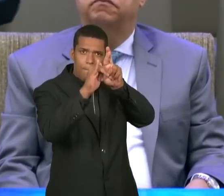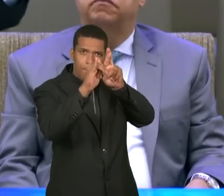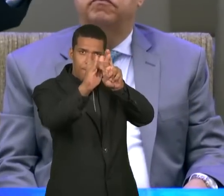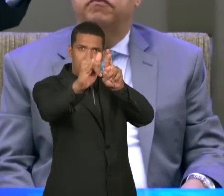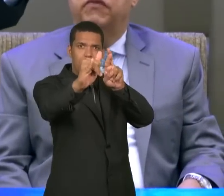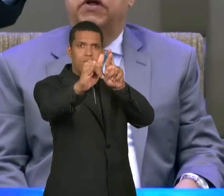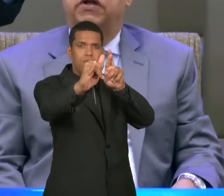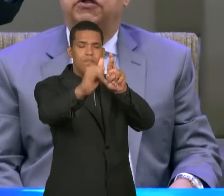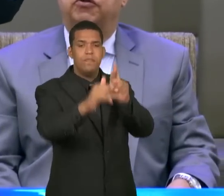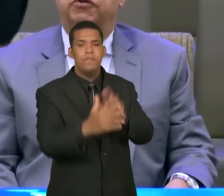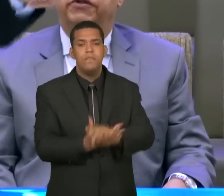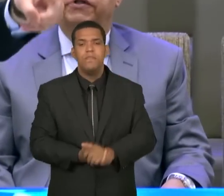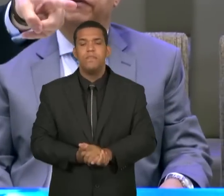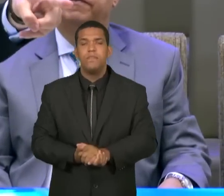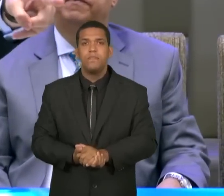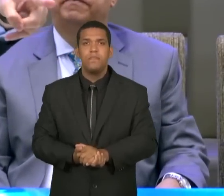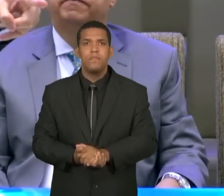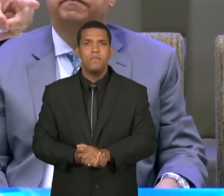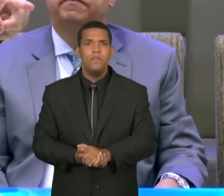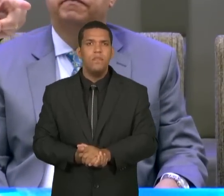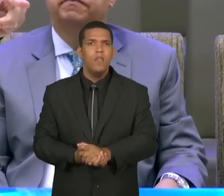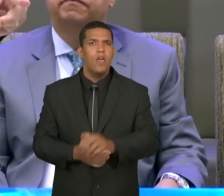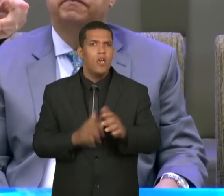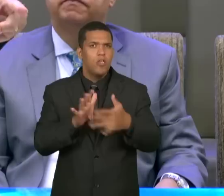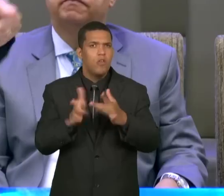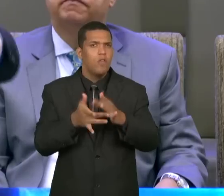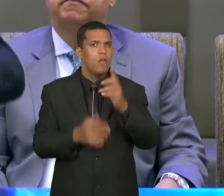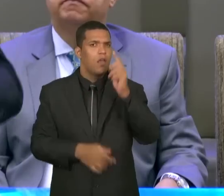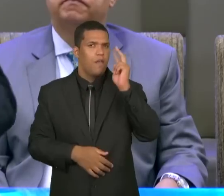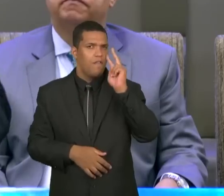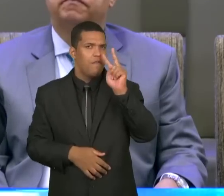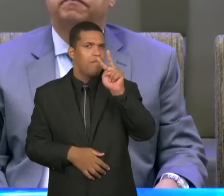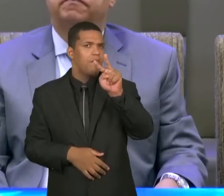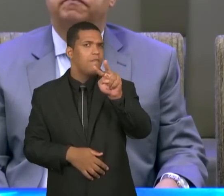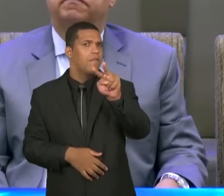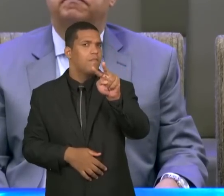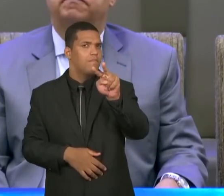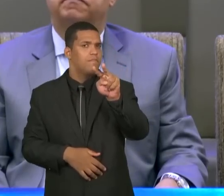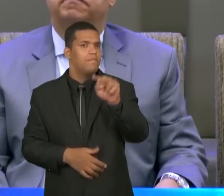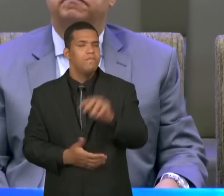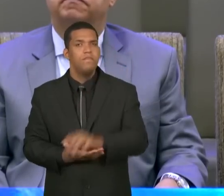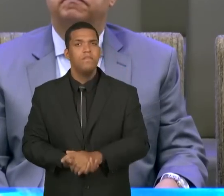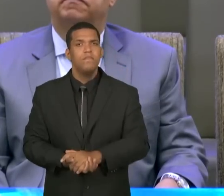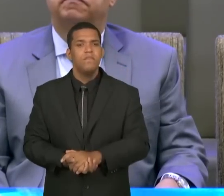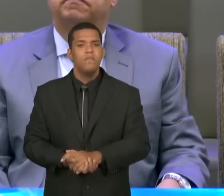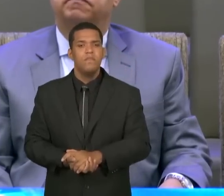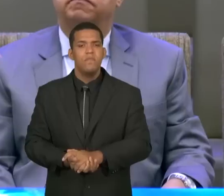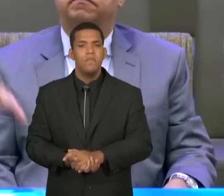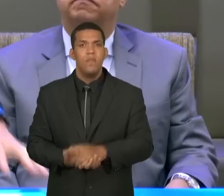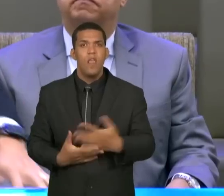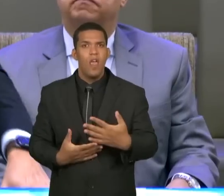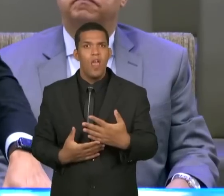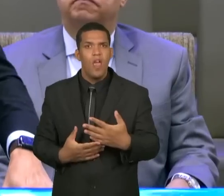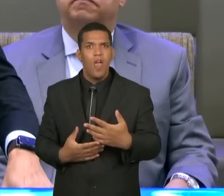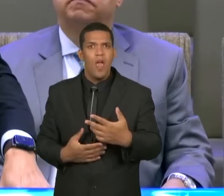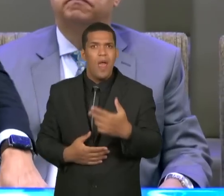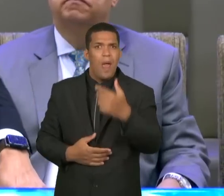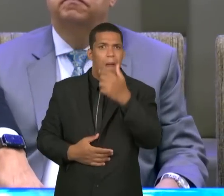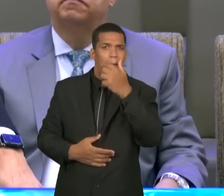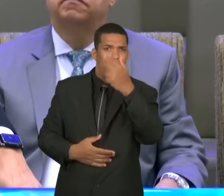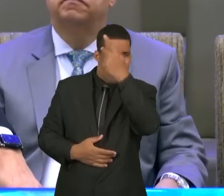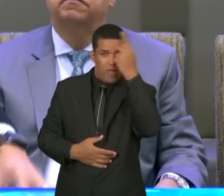você eu estou vendo você aqui mas no meio dessa multidão